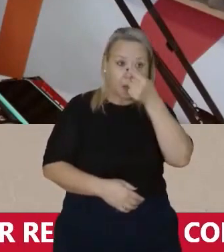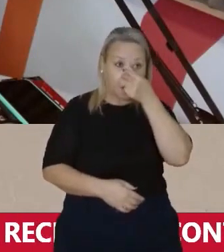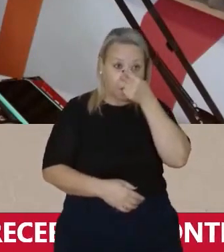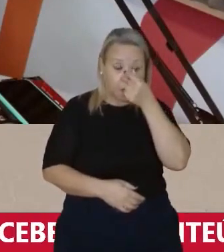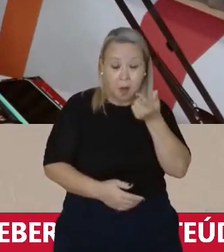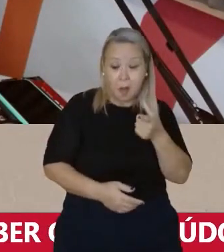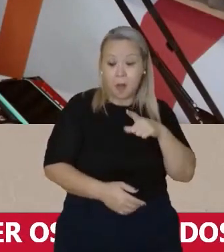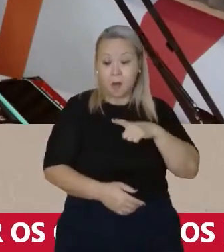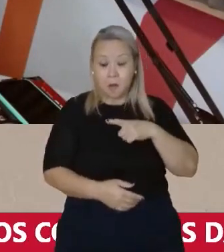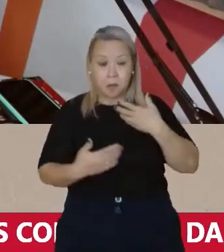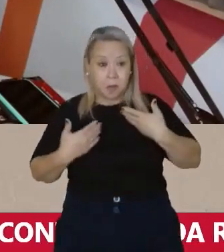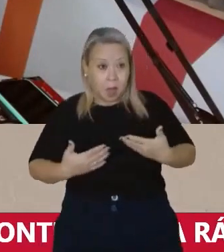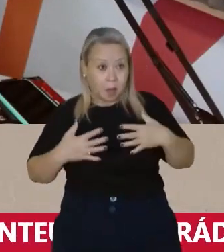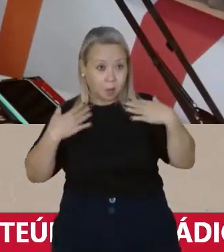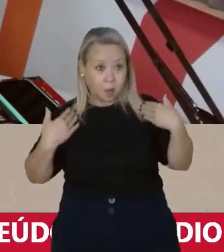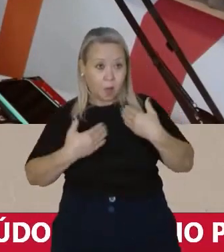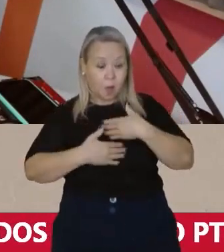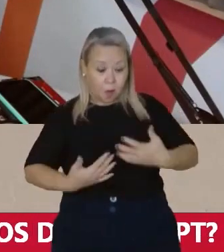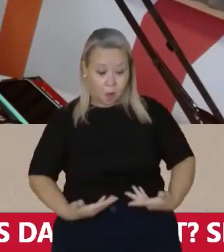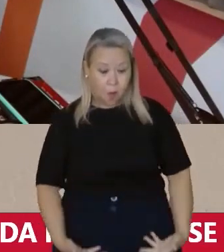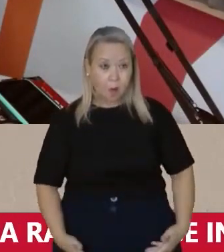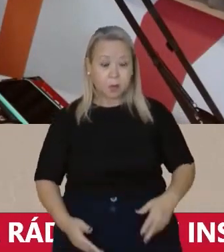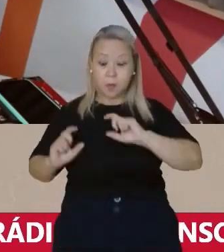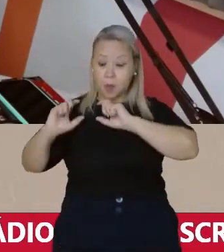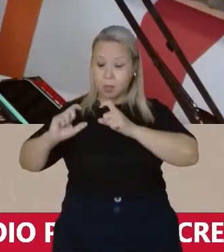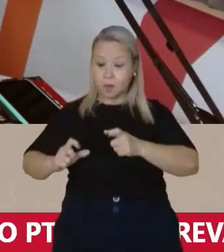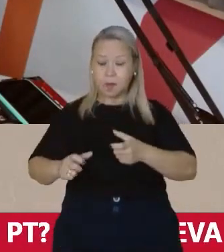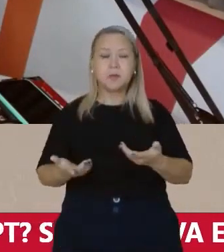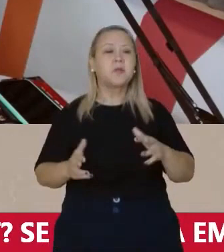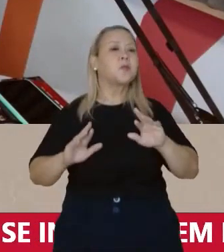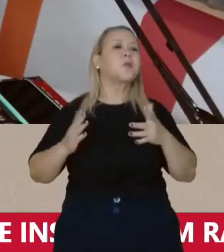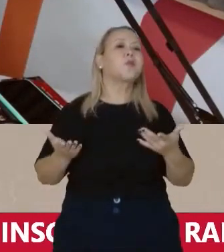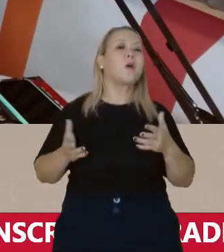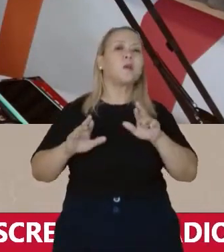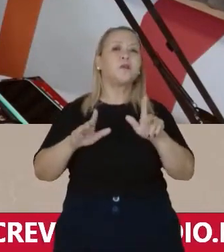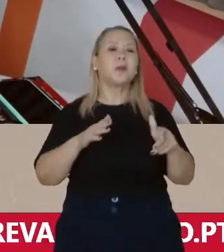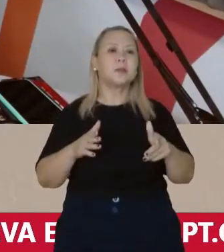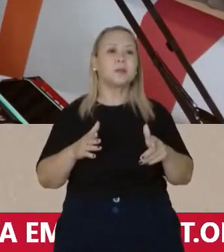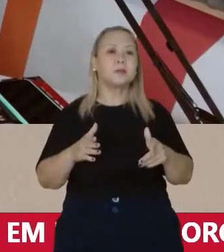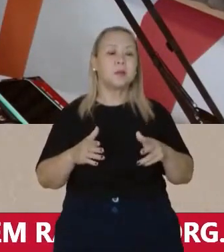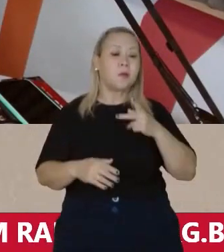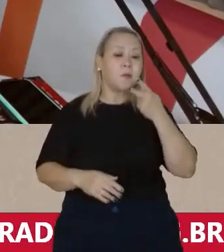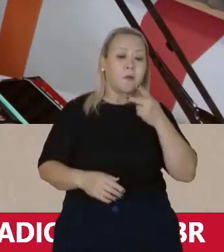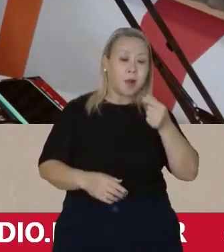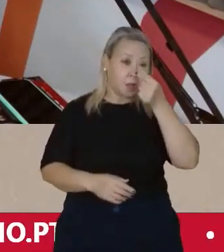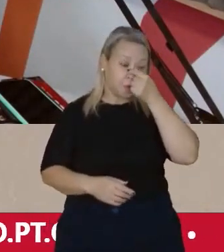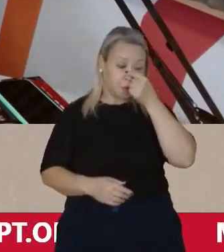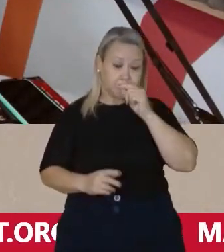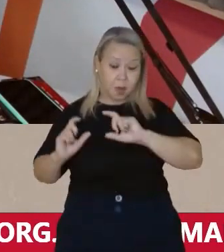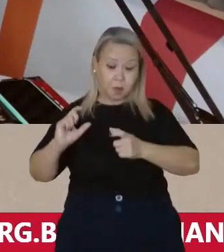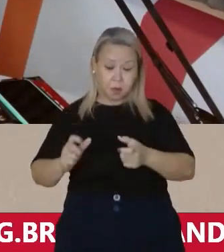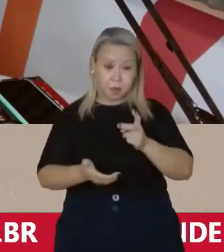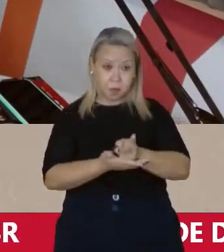mais. Então, ou seja, passando em conservador e progressista, você vai falar que a mulher da Zona Sul é progressista e a da Assembleia de Deus é conservadora. Agora,